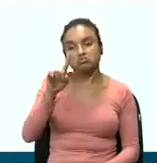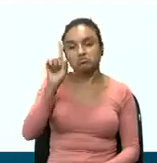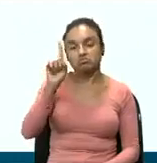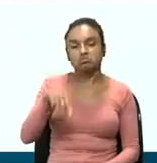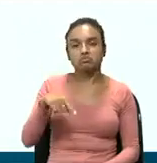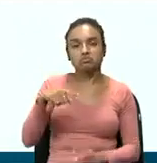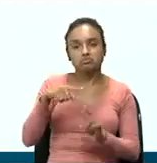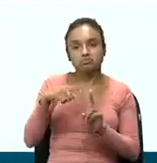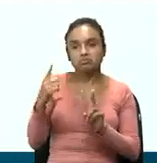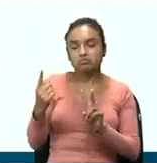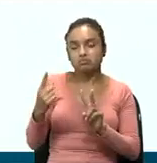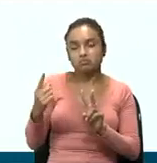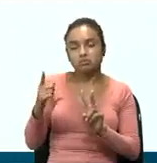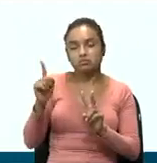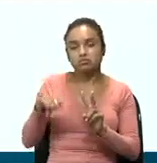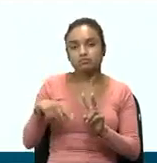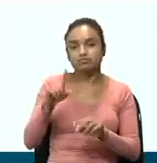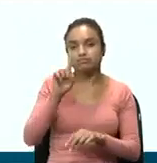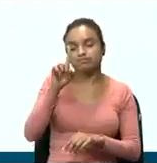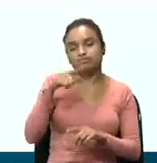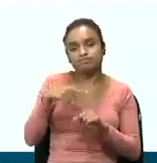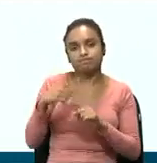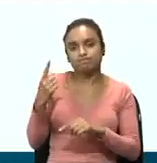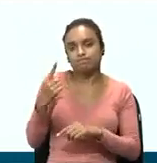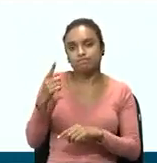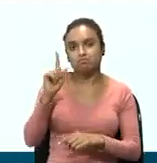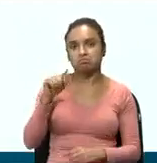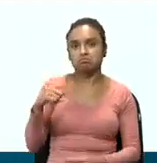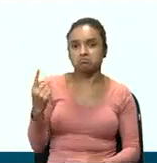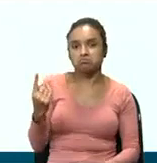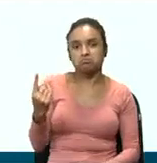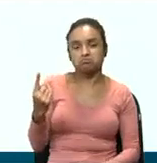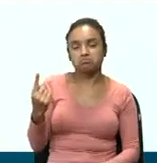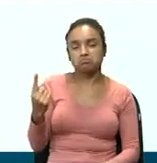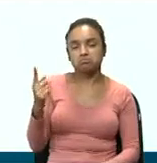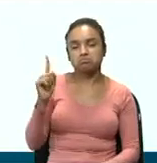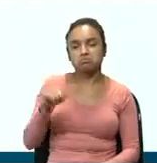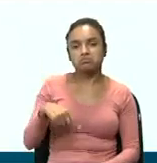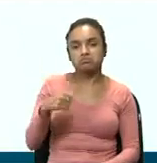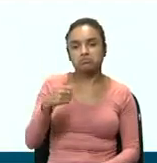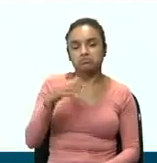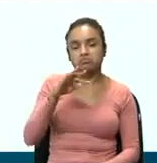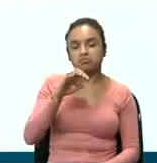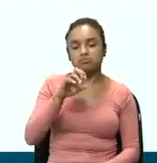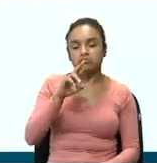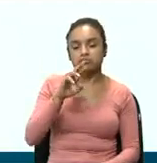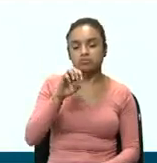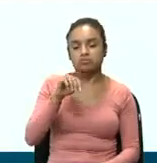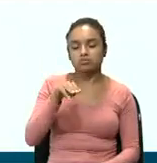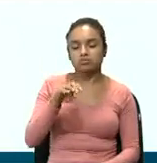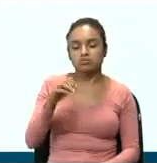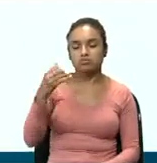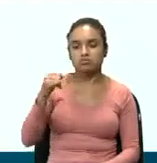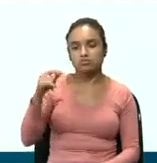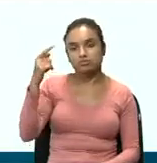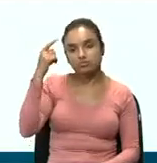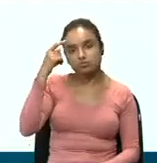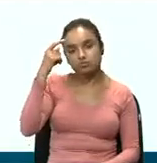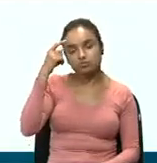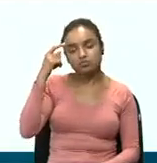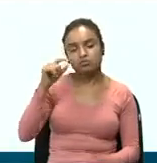1. 1 vezes 1, 1. Então, o primeiro termo dessa série, se a gente for pensar em abrir